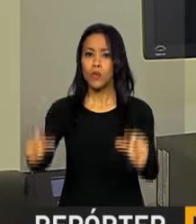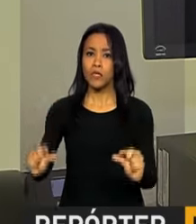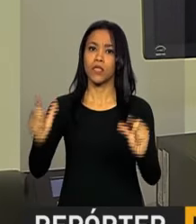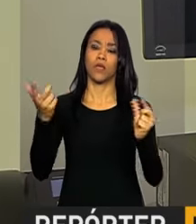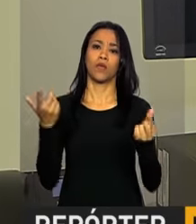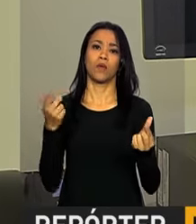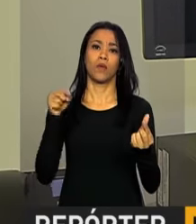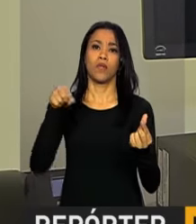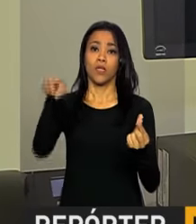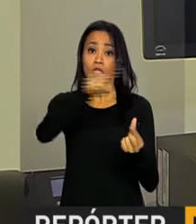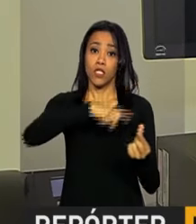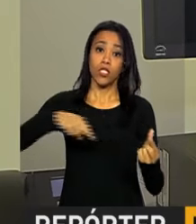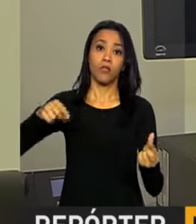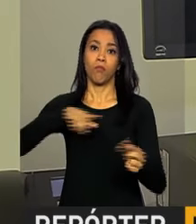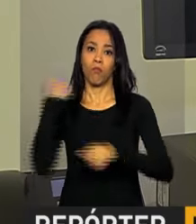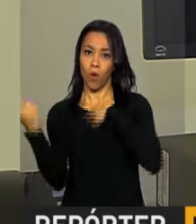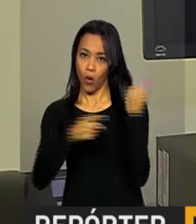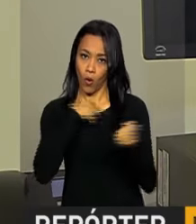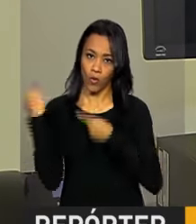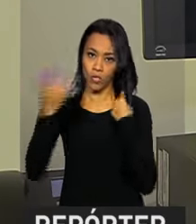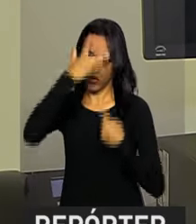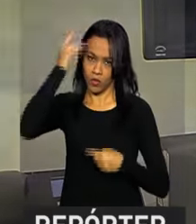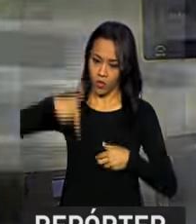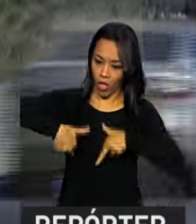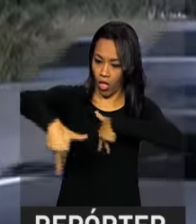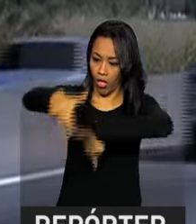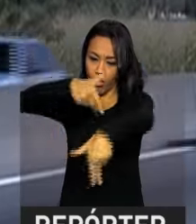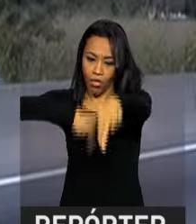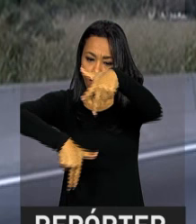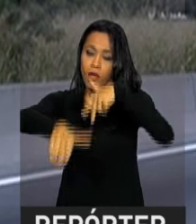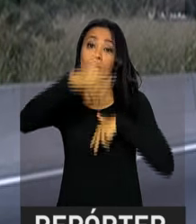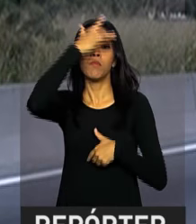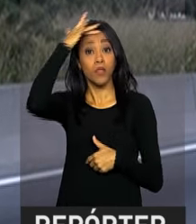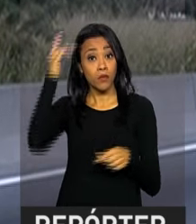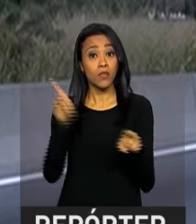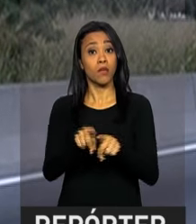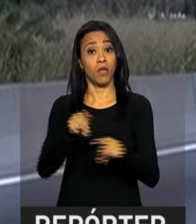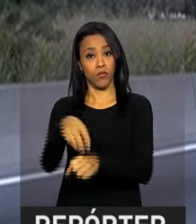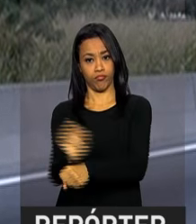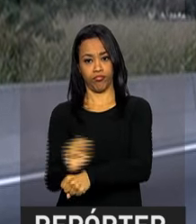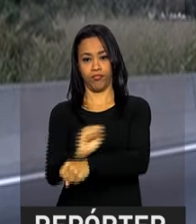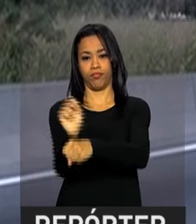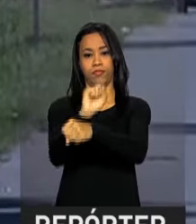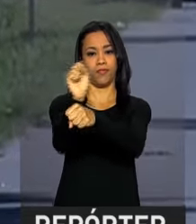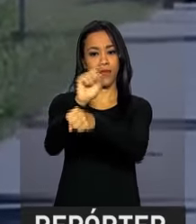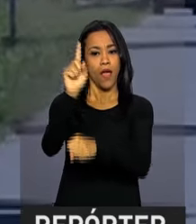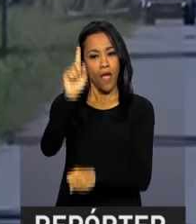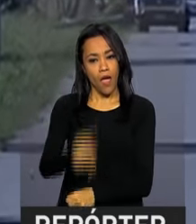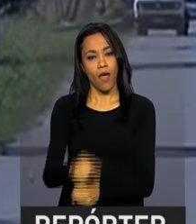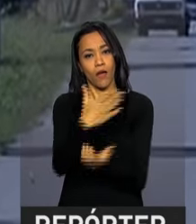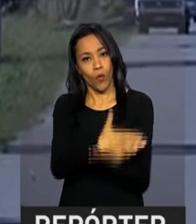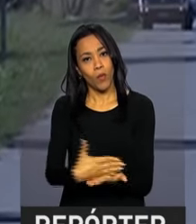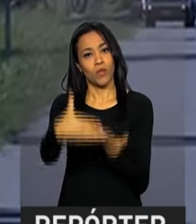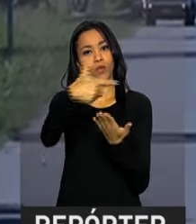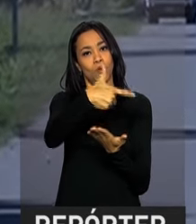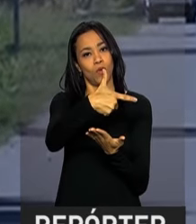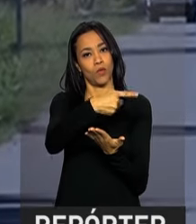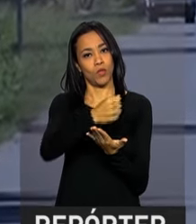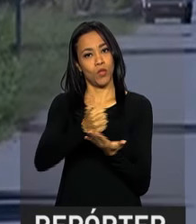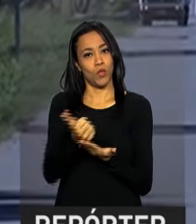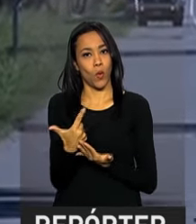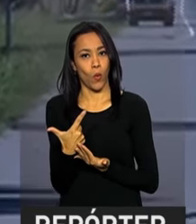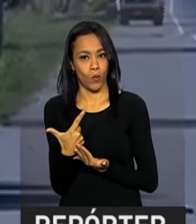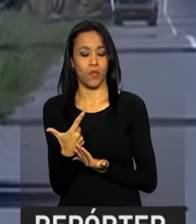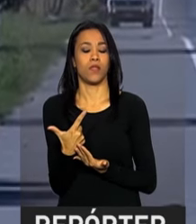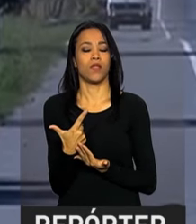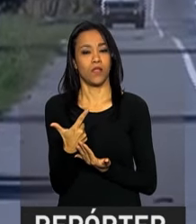de pedestres e também de ocupantes de veículo. Essa redução, ela é a partir de 2012, ou seja, a partir